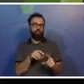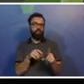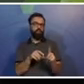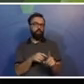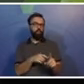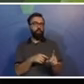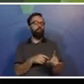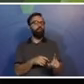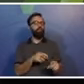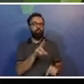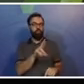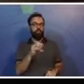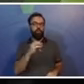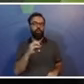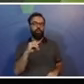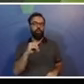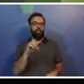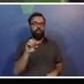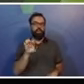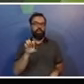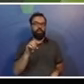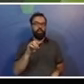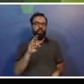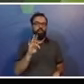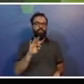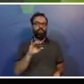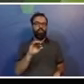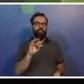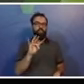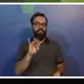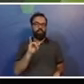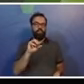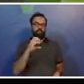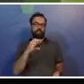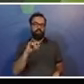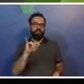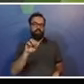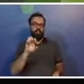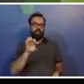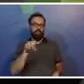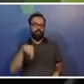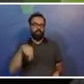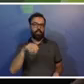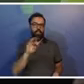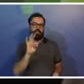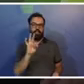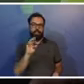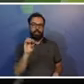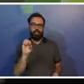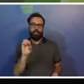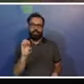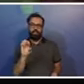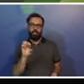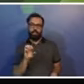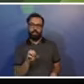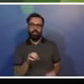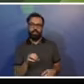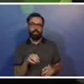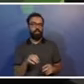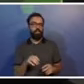chamado coeficiente, as letras, parte literal, certo? Ok, eu já falei